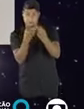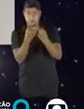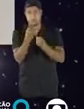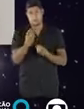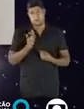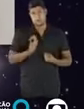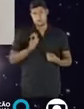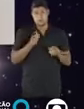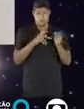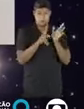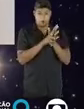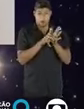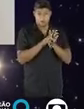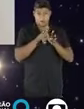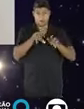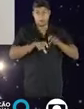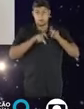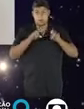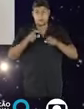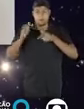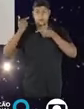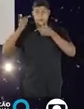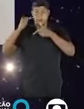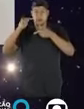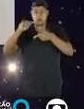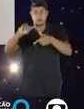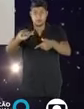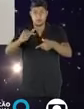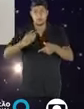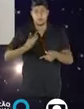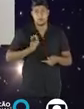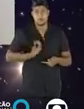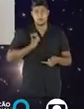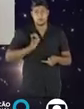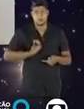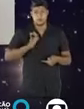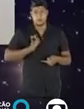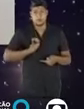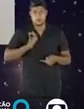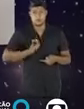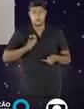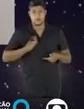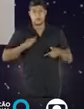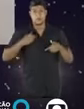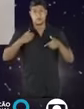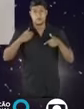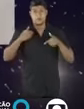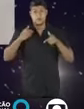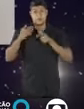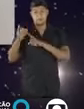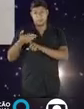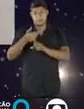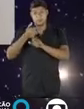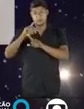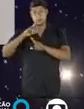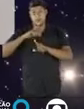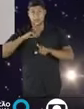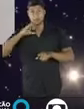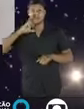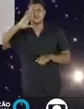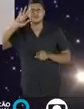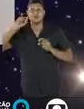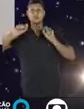ao mesmo tempo, a própria agricultura tradicional está buscando se reinventar. E aí que a tecnologia ela tem um papel ali no centro de tudo isso,